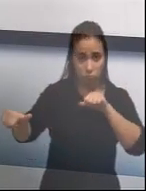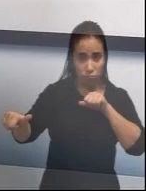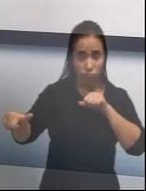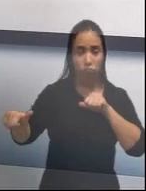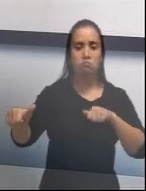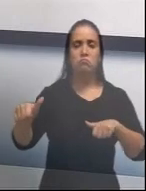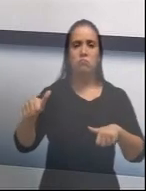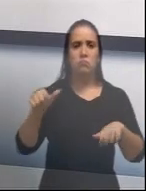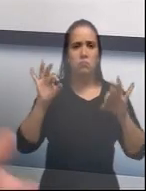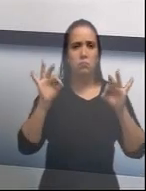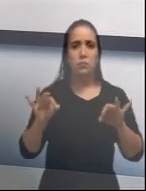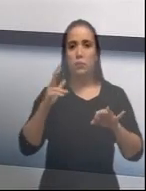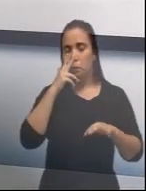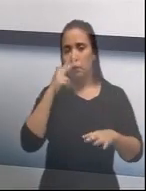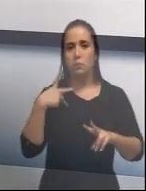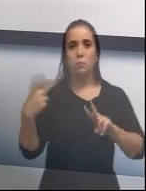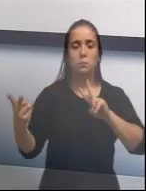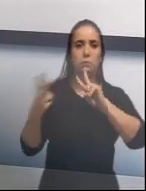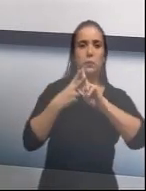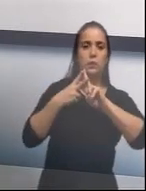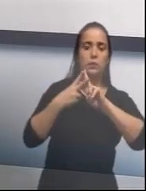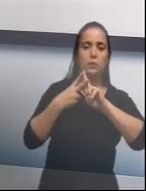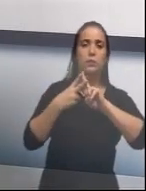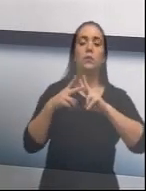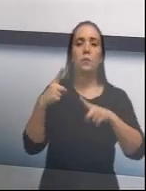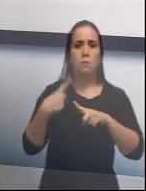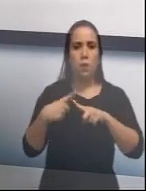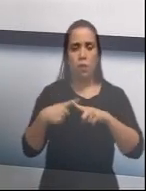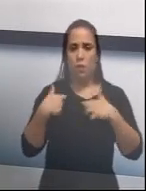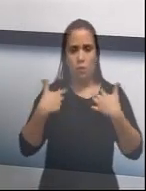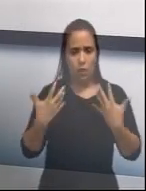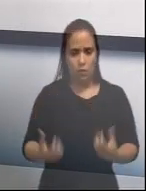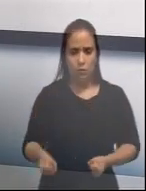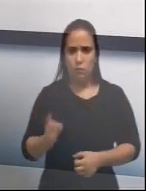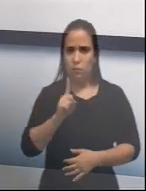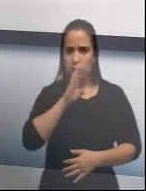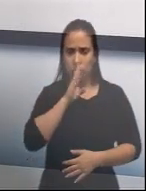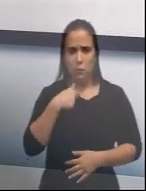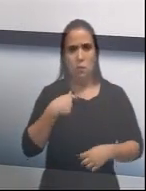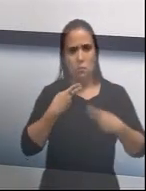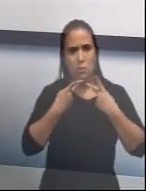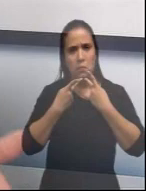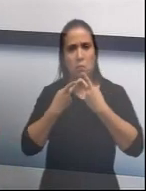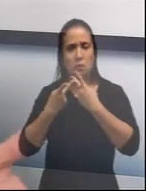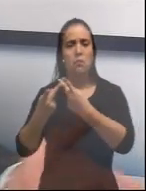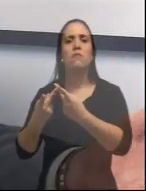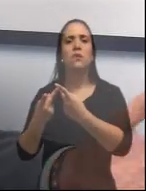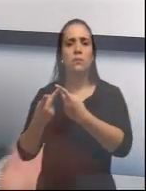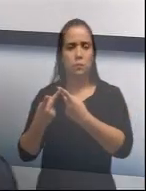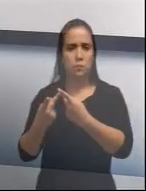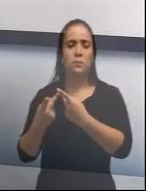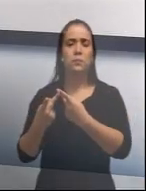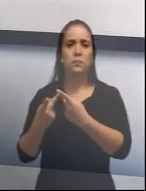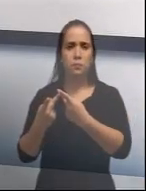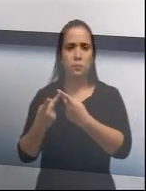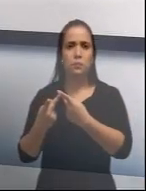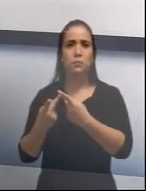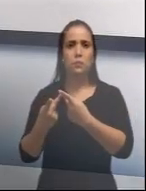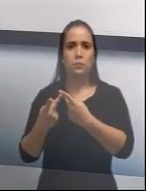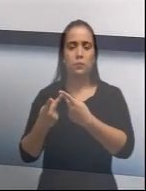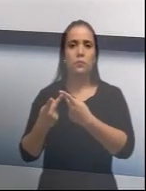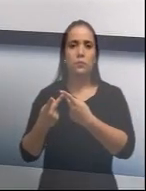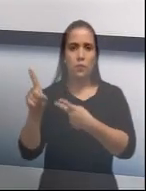eu tenho certeza que eu estaria preso, porque eu não teria ouvido escalado, eu teria dito alguma coisa, talvez fosse partir para me